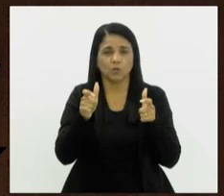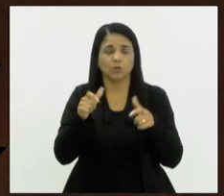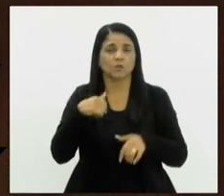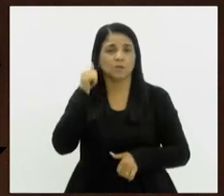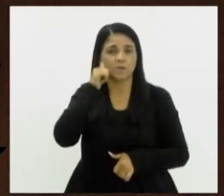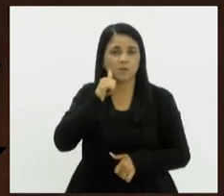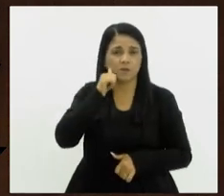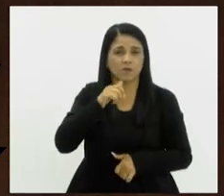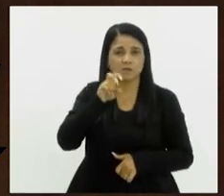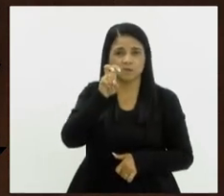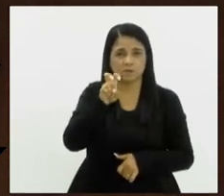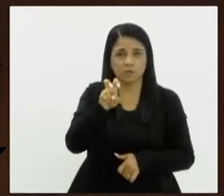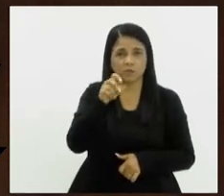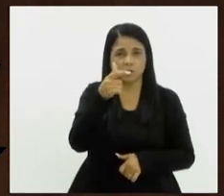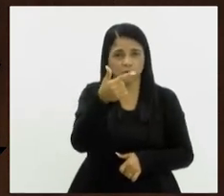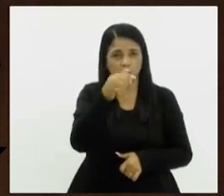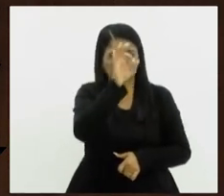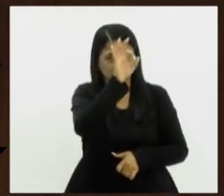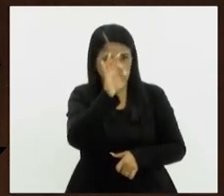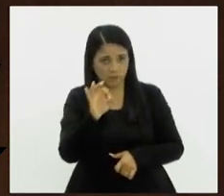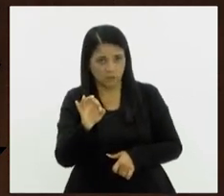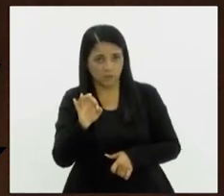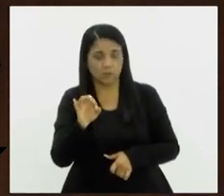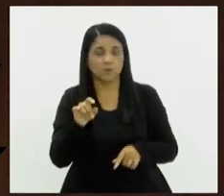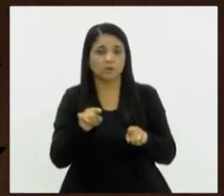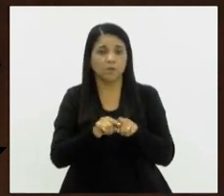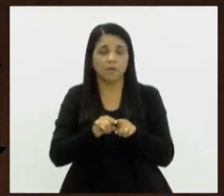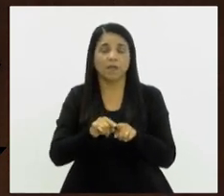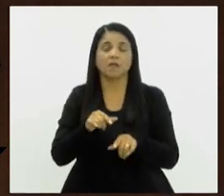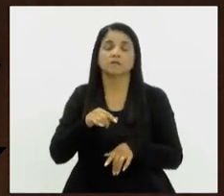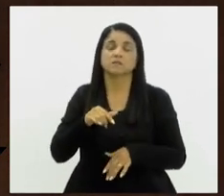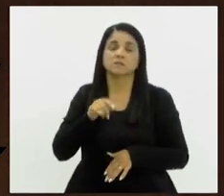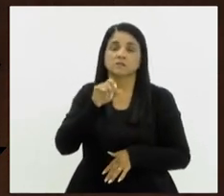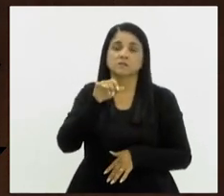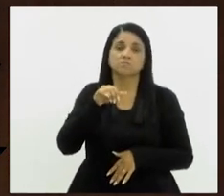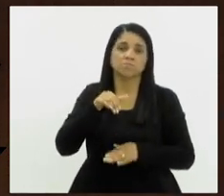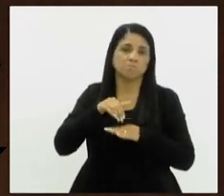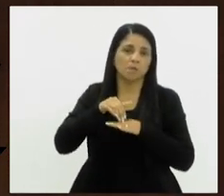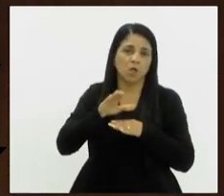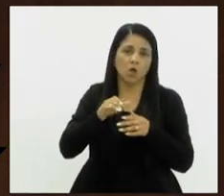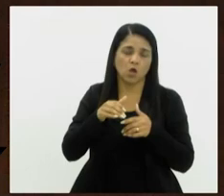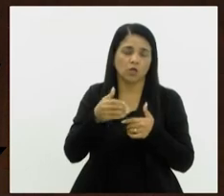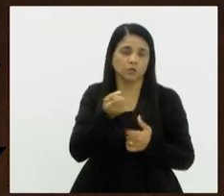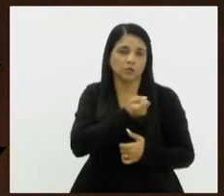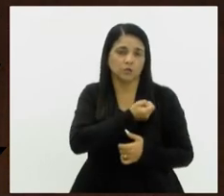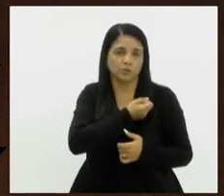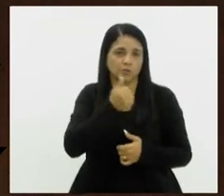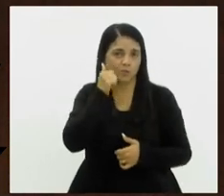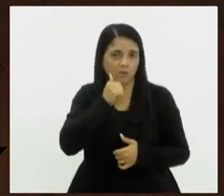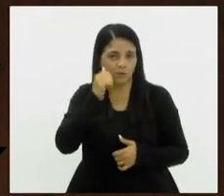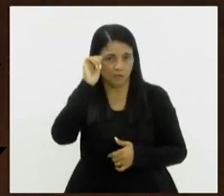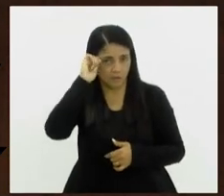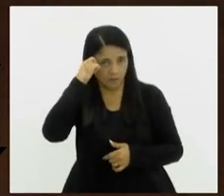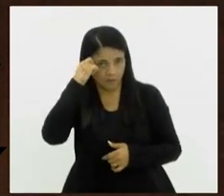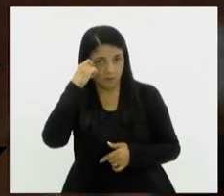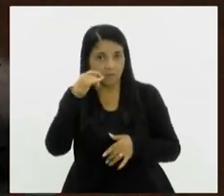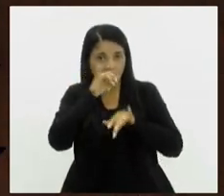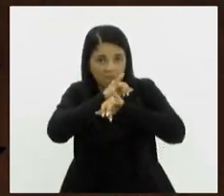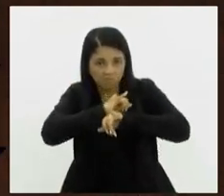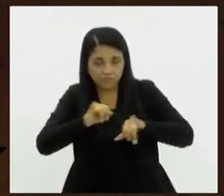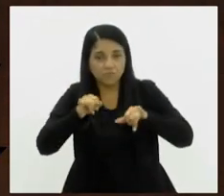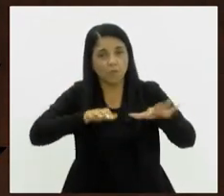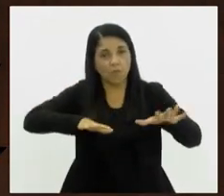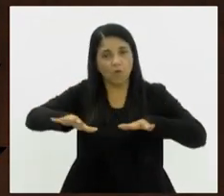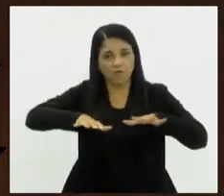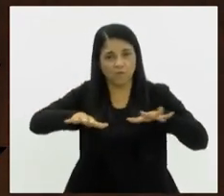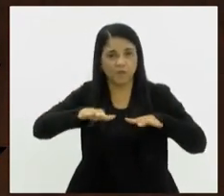de 52%, mas também o maior número de mulheres negras. Então, a gente não só reverbera o que o movimento de